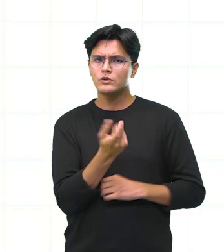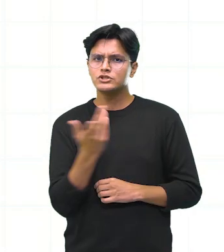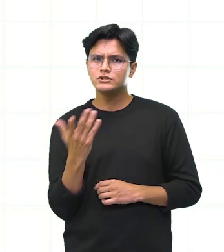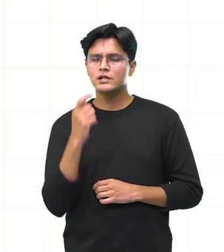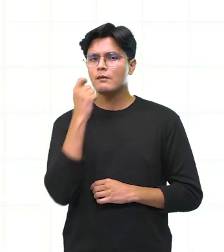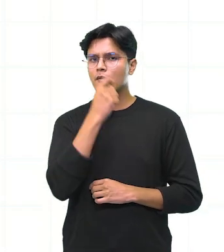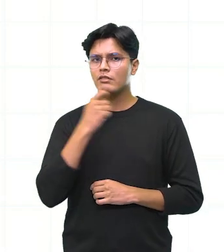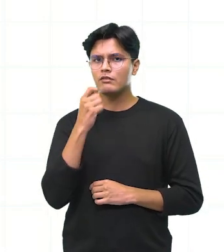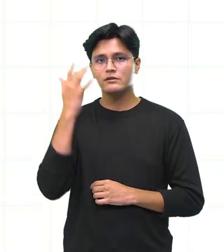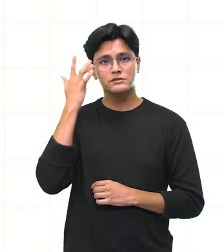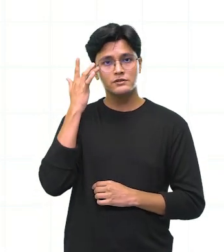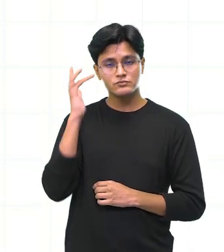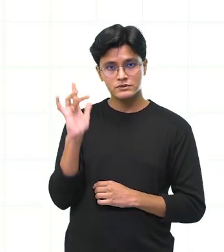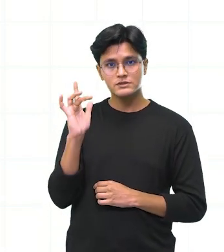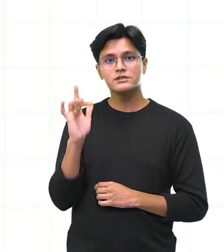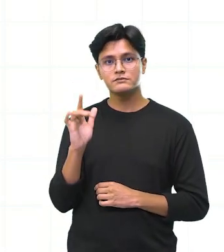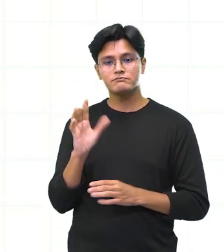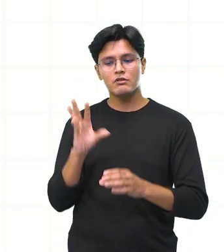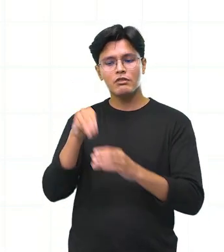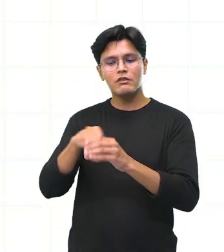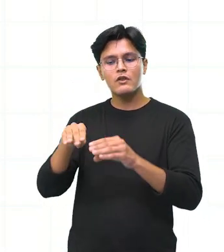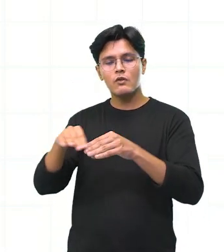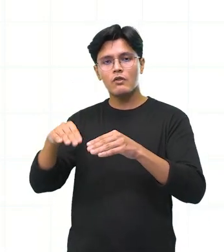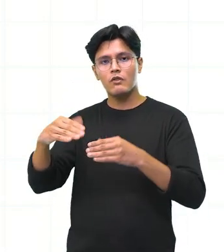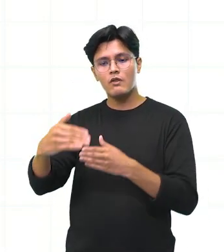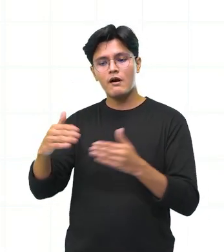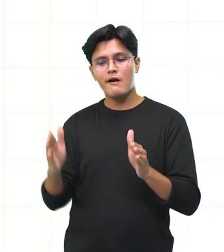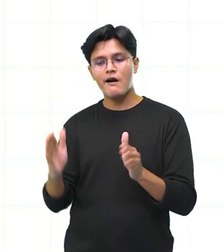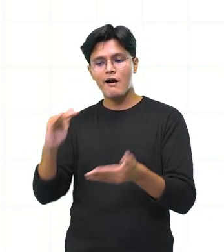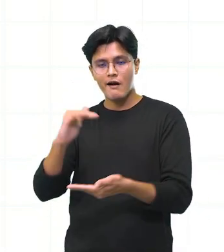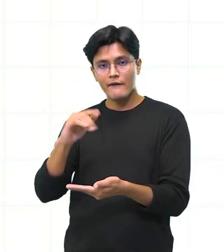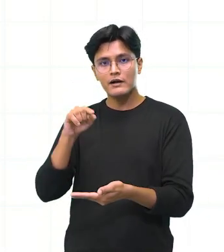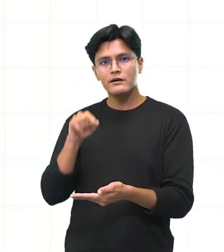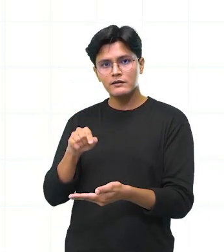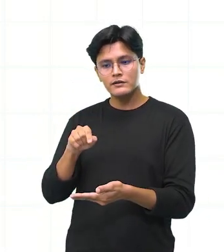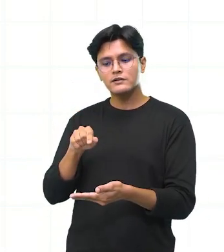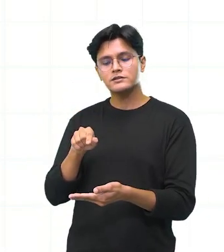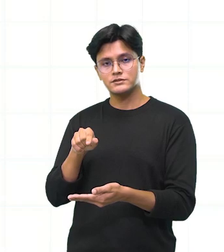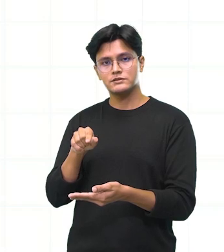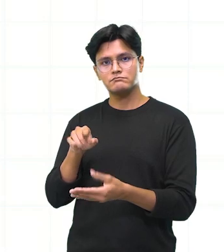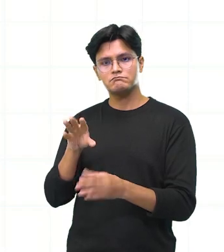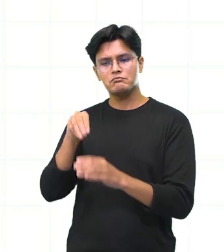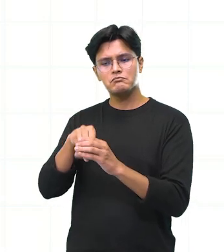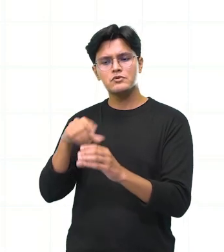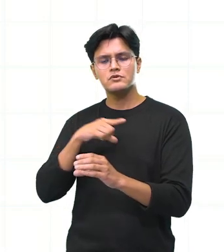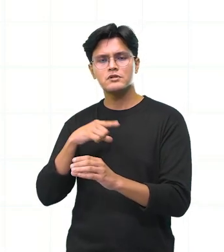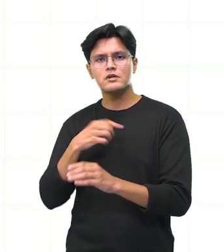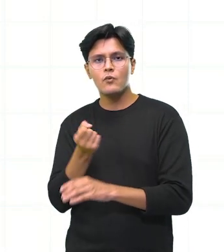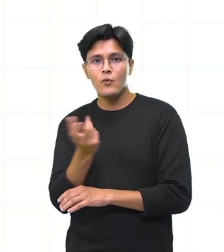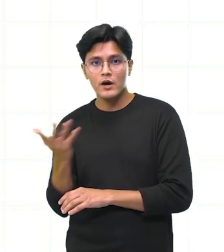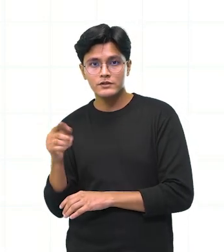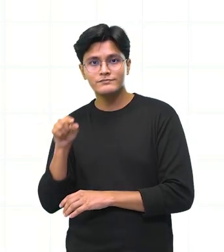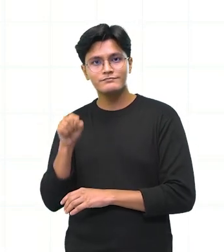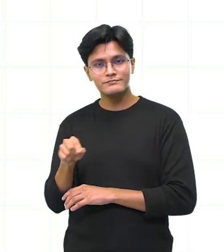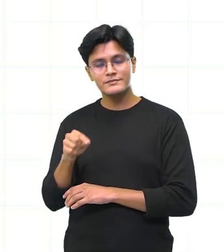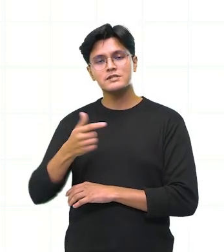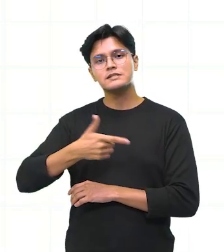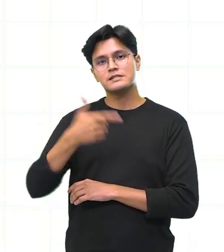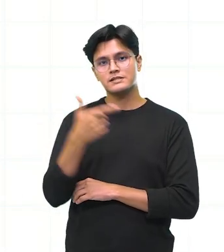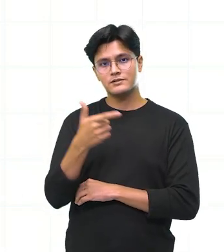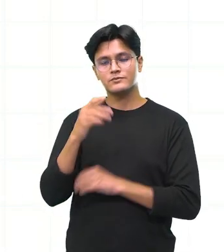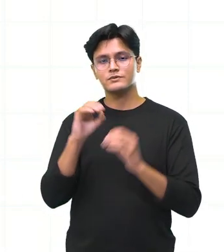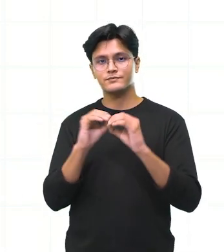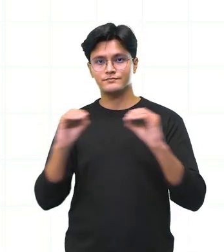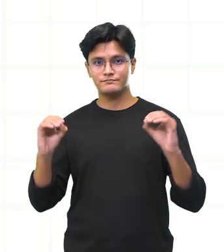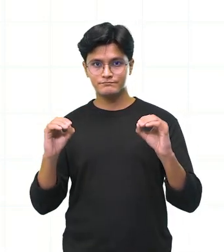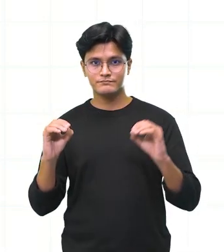oração. Havia na caixa, segunda oração. Dois verbos, aqui